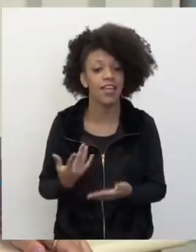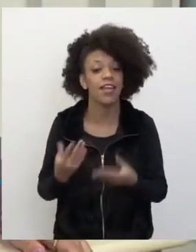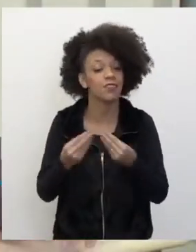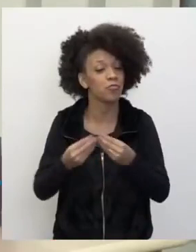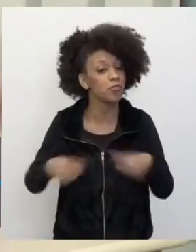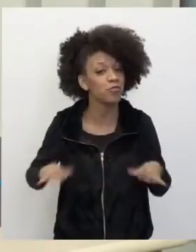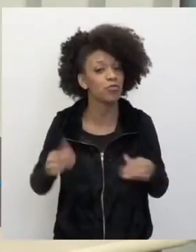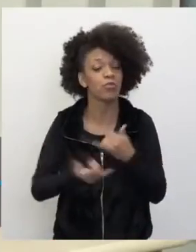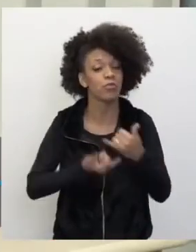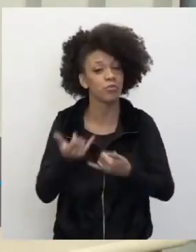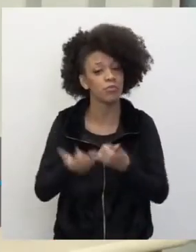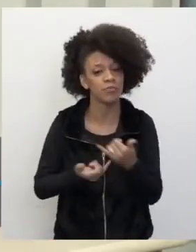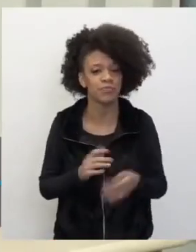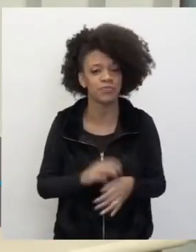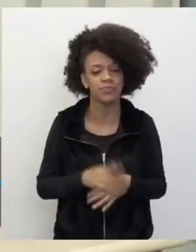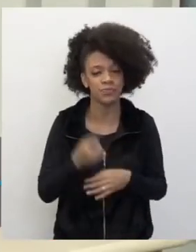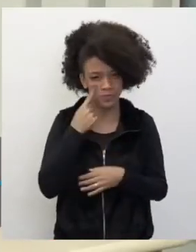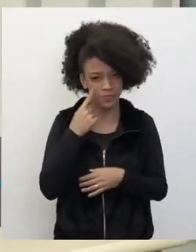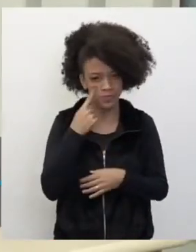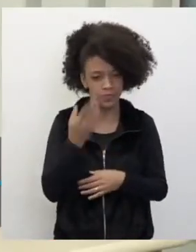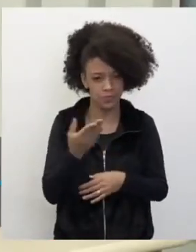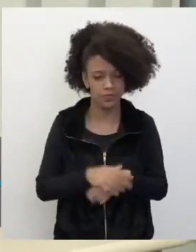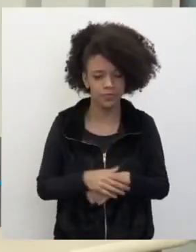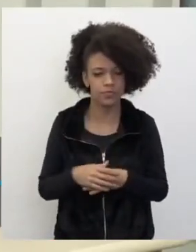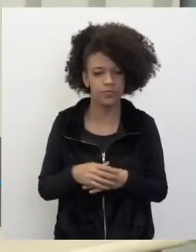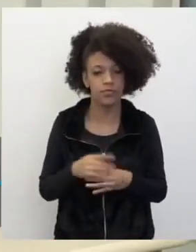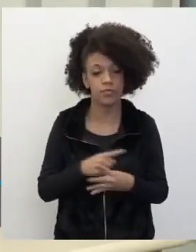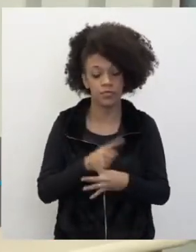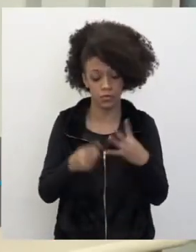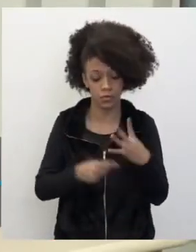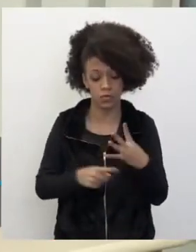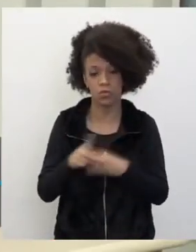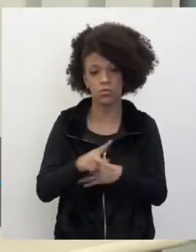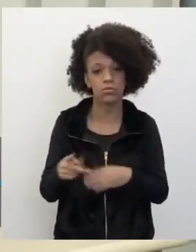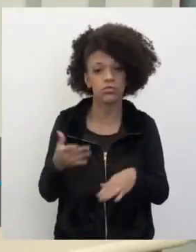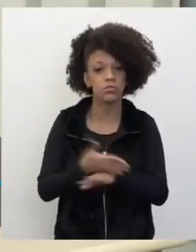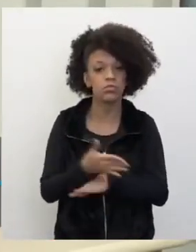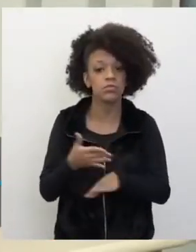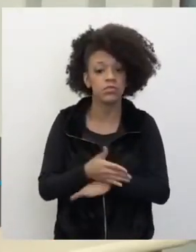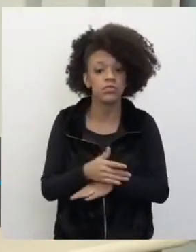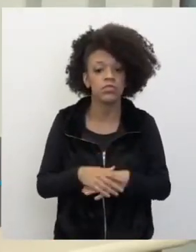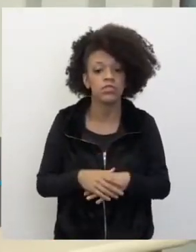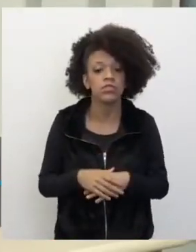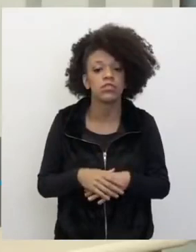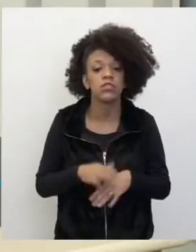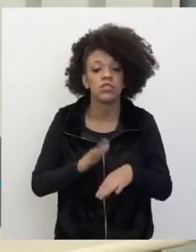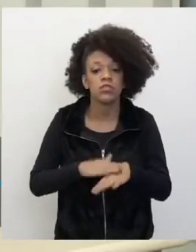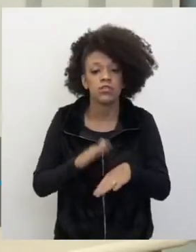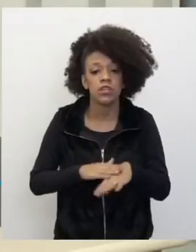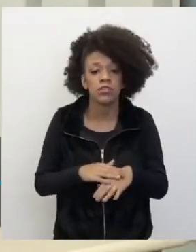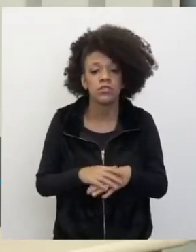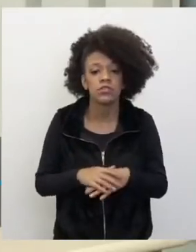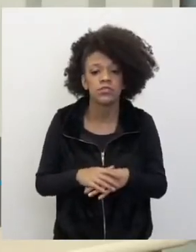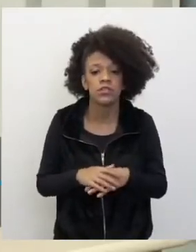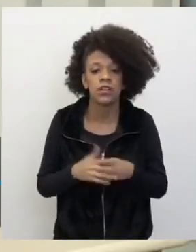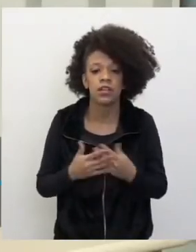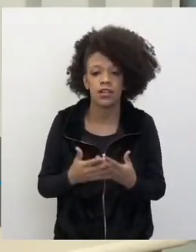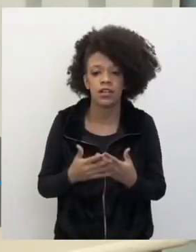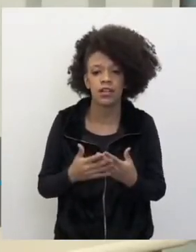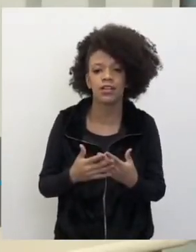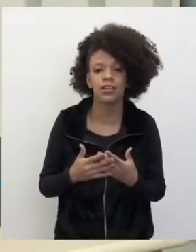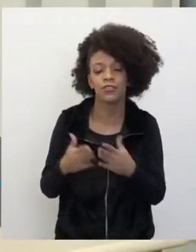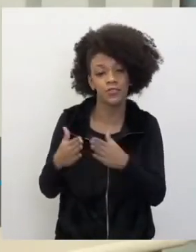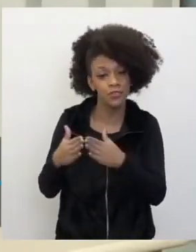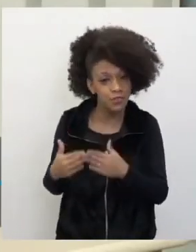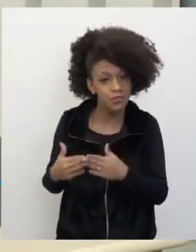brincadeirinha, tá? Então, turma, vou passar para vocês, são 4 professores que estão participando, que fizeram com muito favor para mim